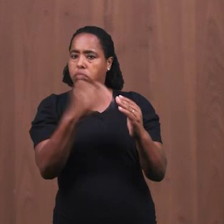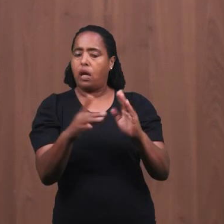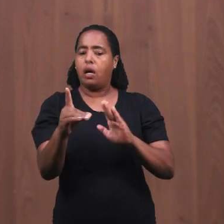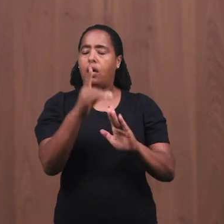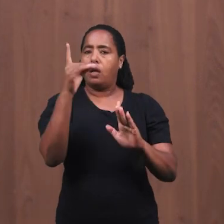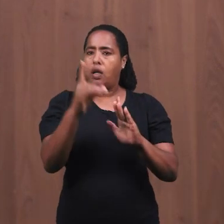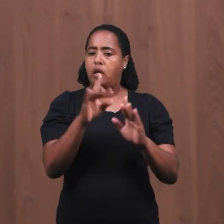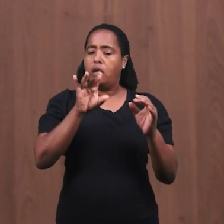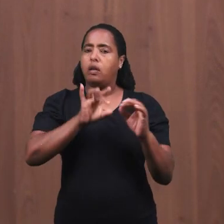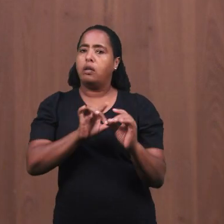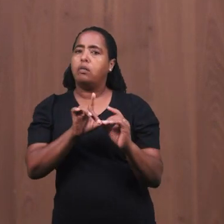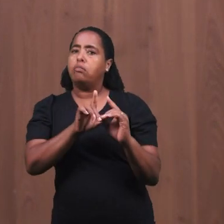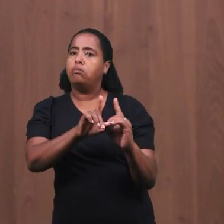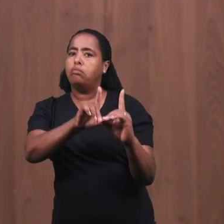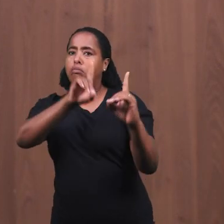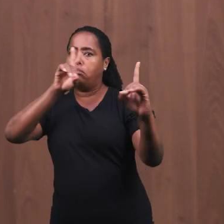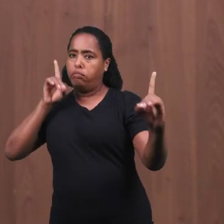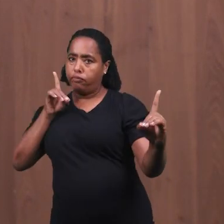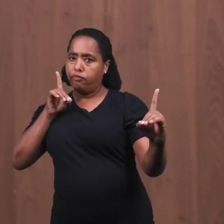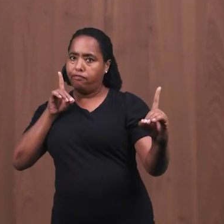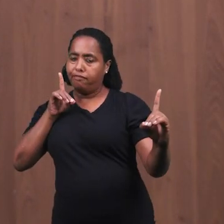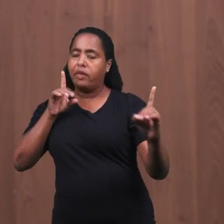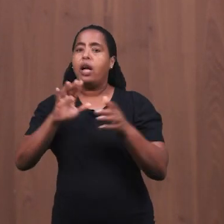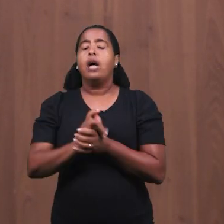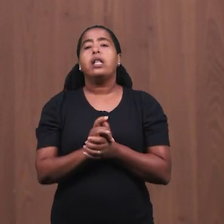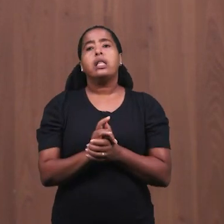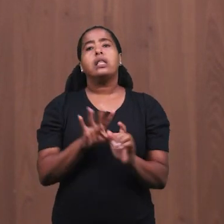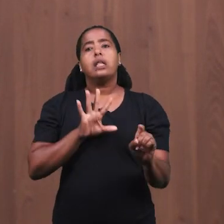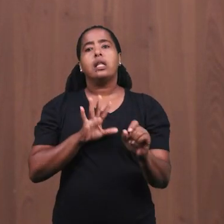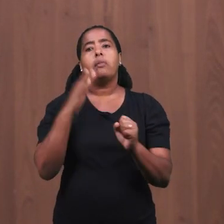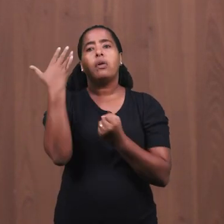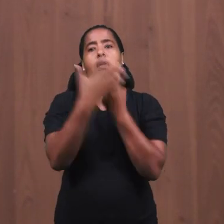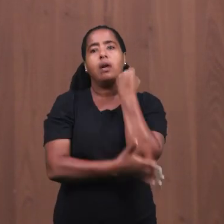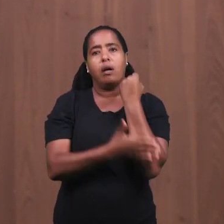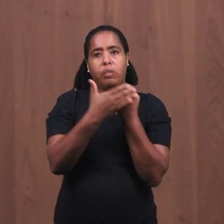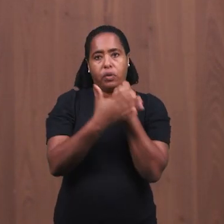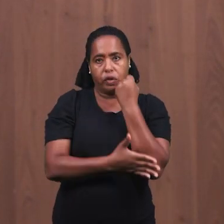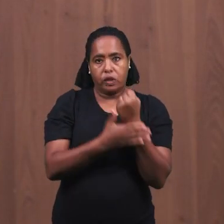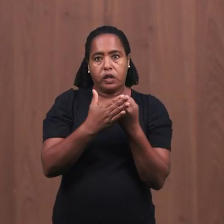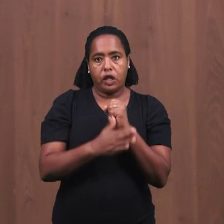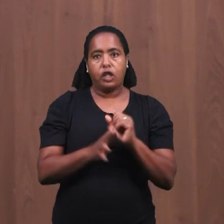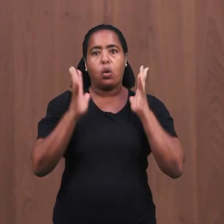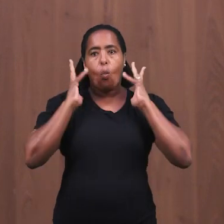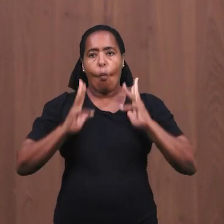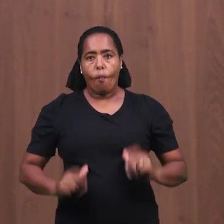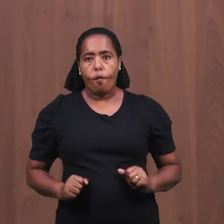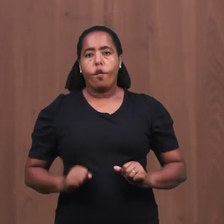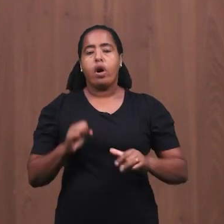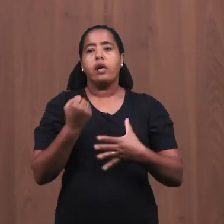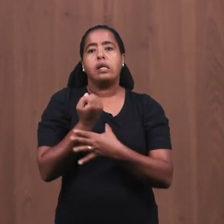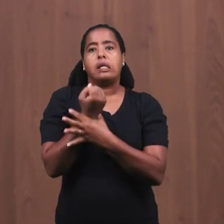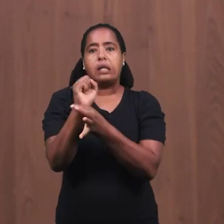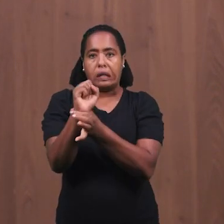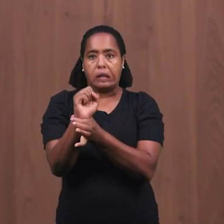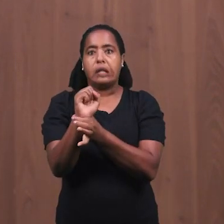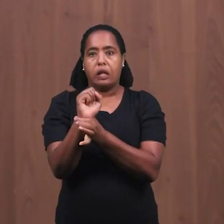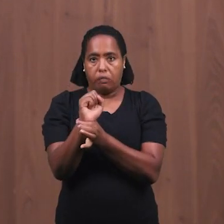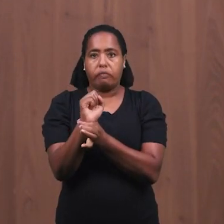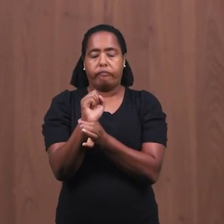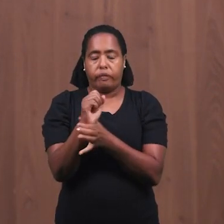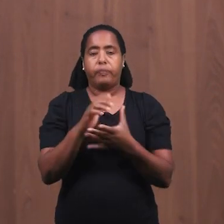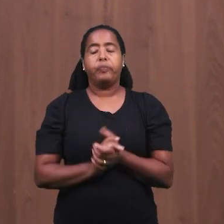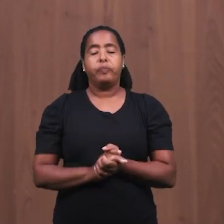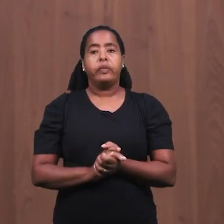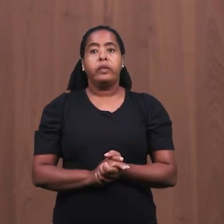de distanciamento social, proteção individual e higiene dos protocolos de biossegurança. Nesse